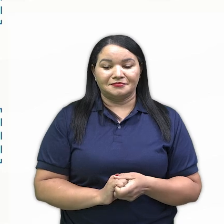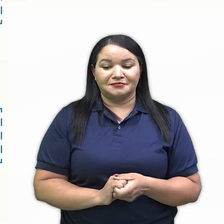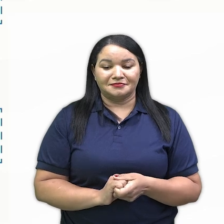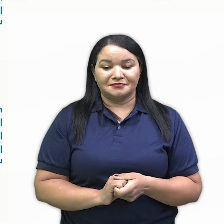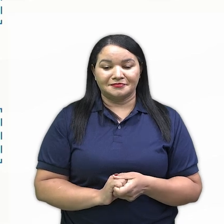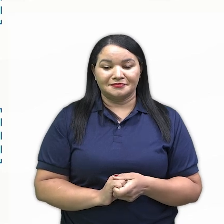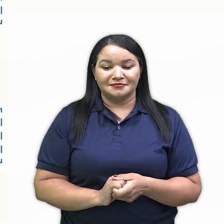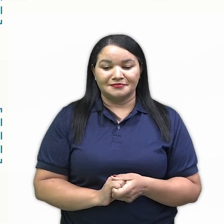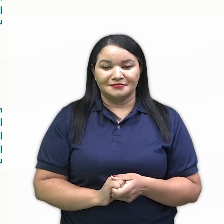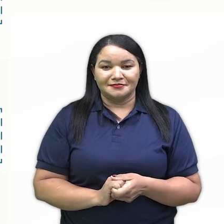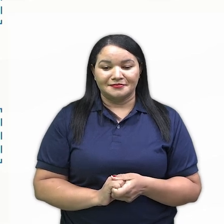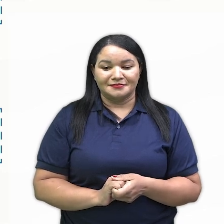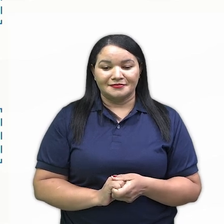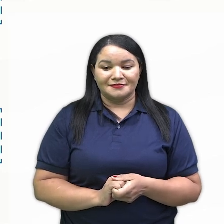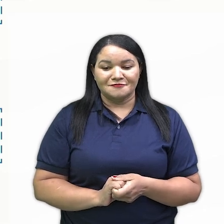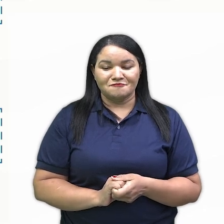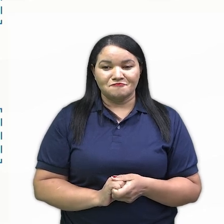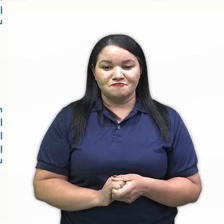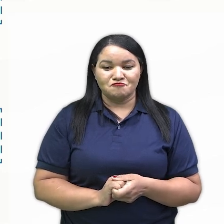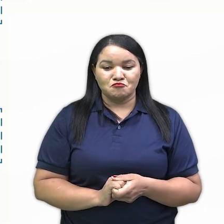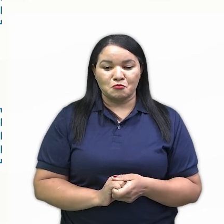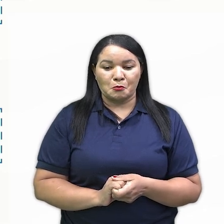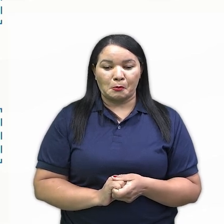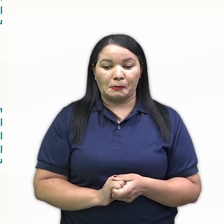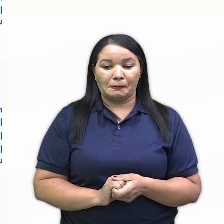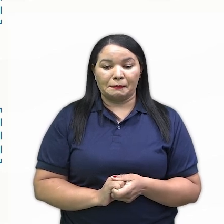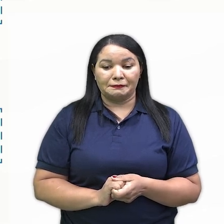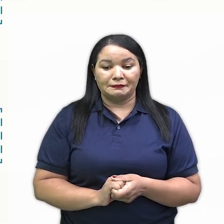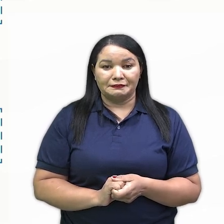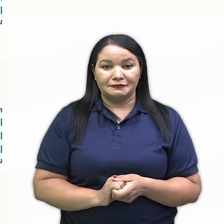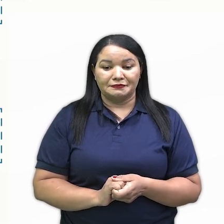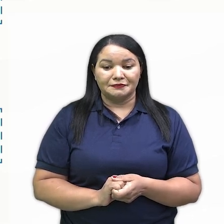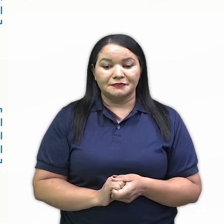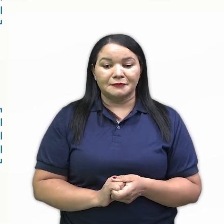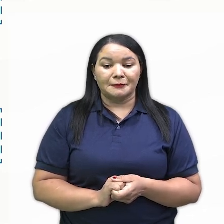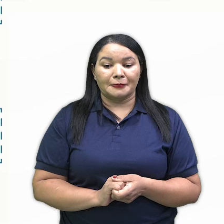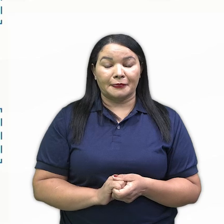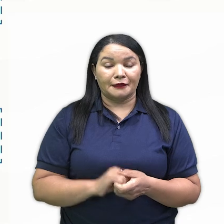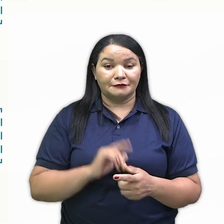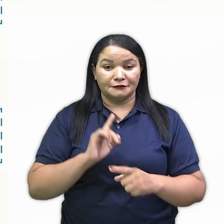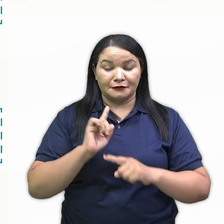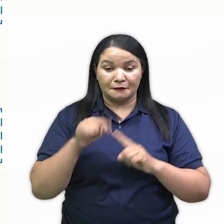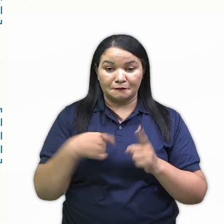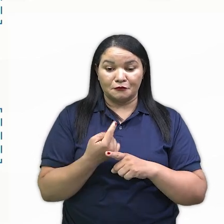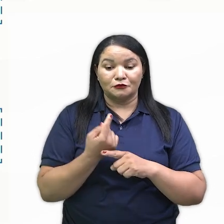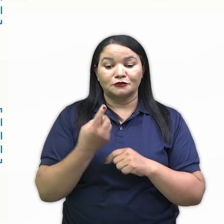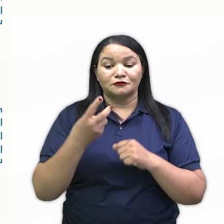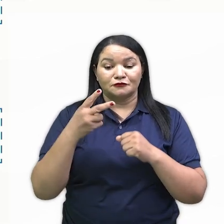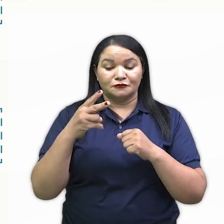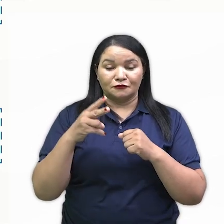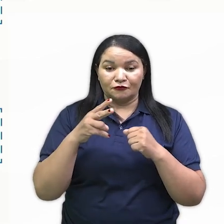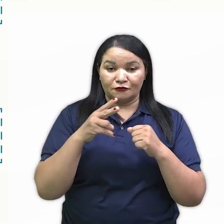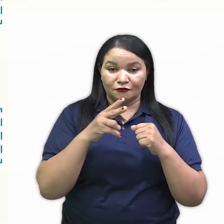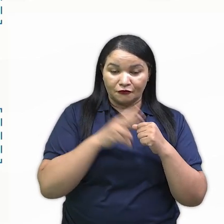Were. Na frase interrogativa, depois do verbo to be, vem o